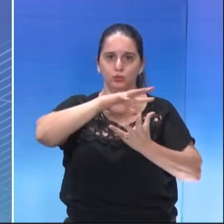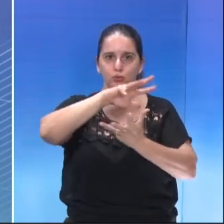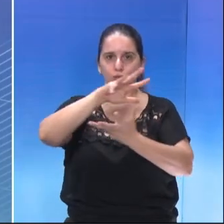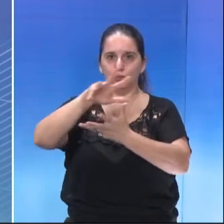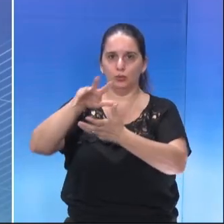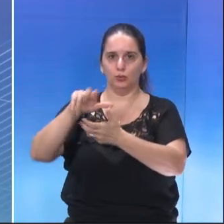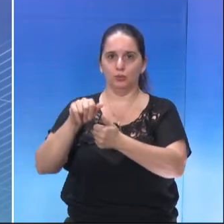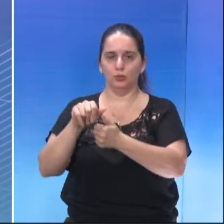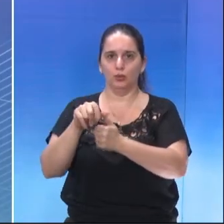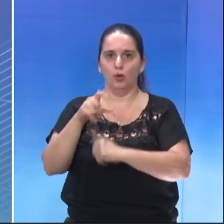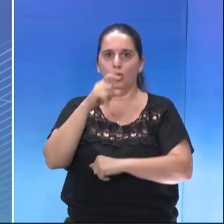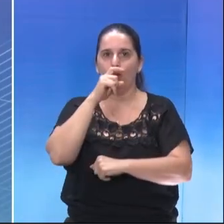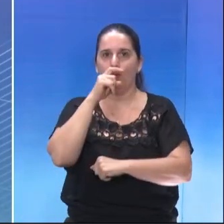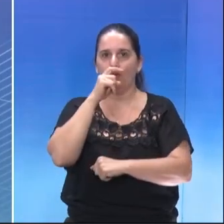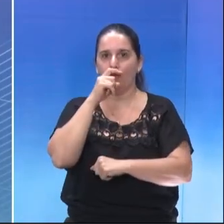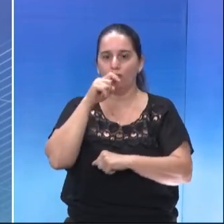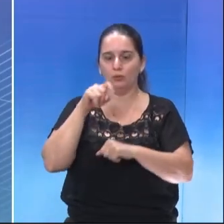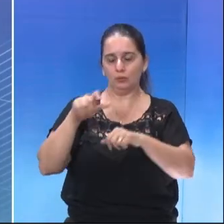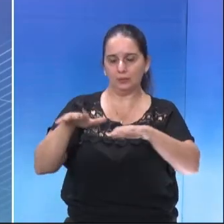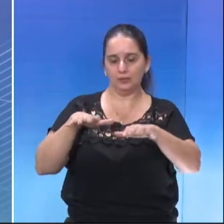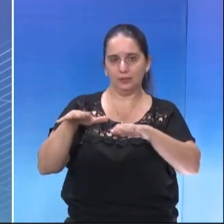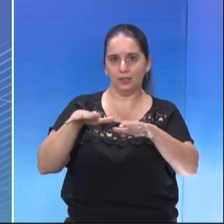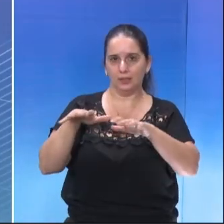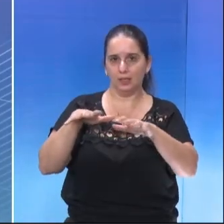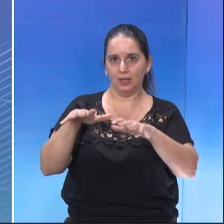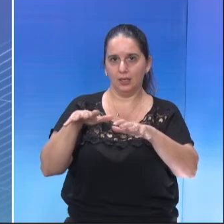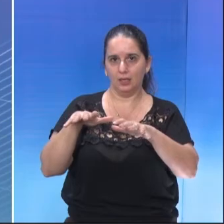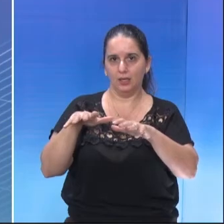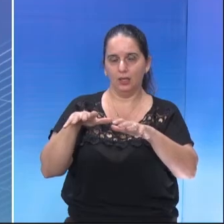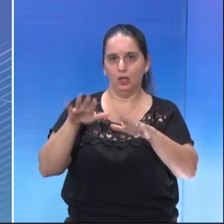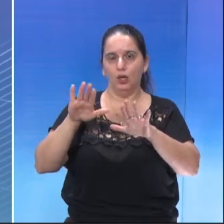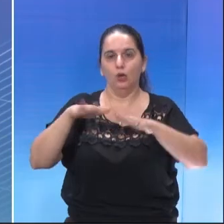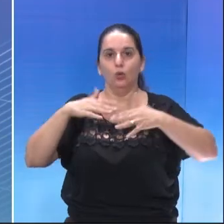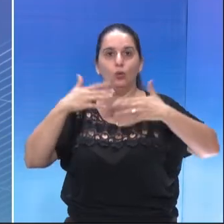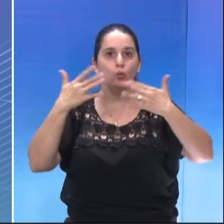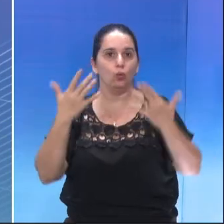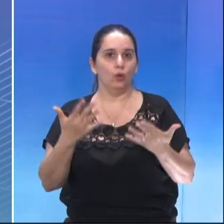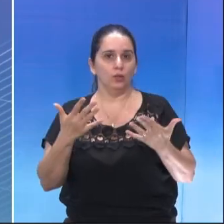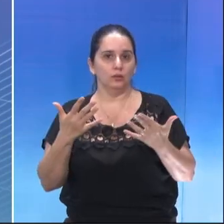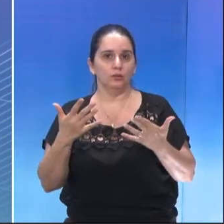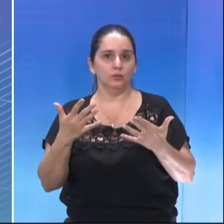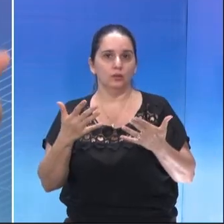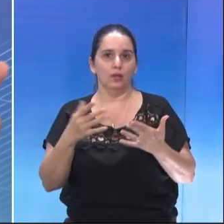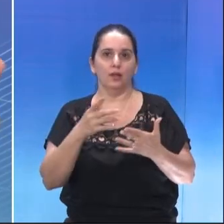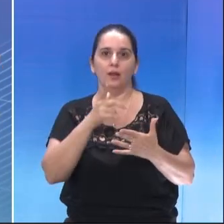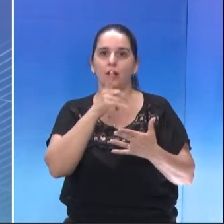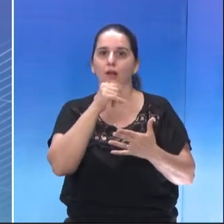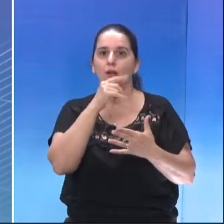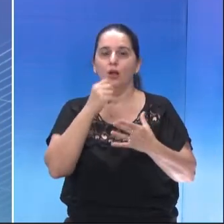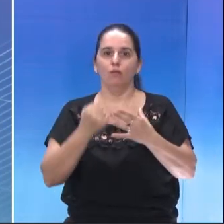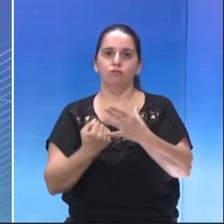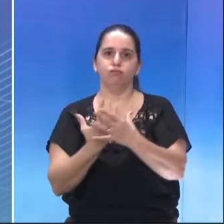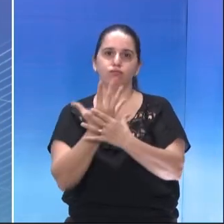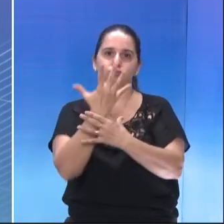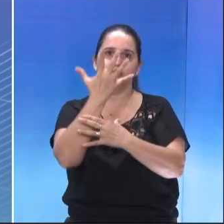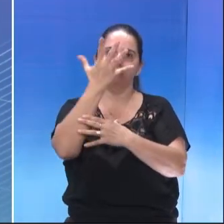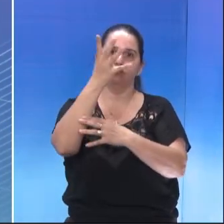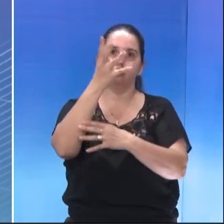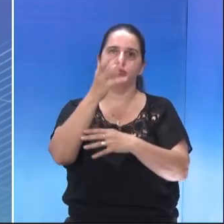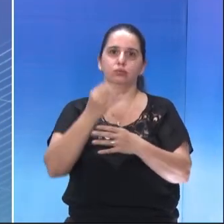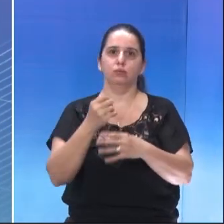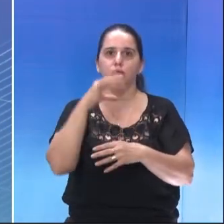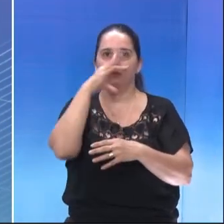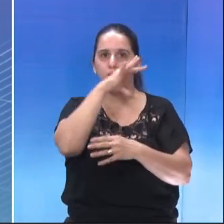esfriamento da crosta terrestre. Quando, na formação do nosso planeta, quando o nosso planeta era um mar de lava em ebulição, e aí ele